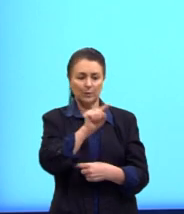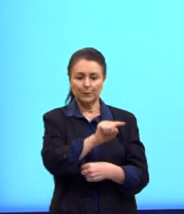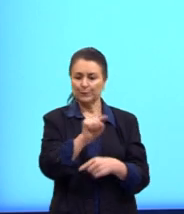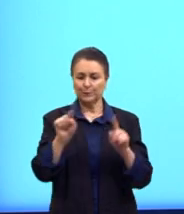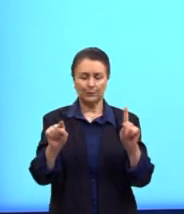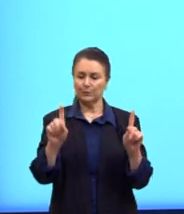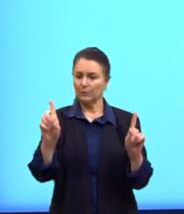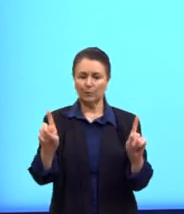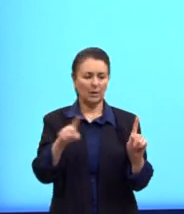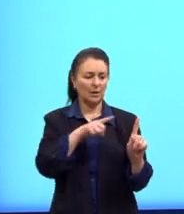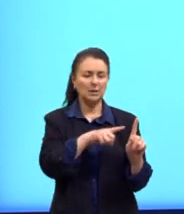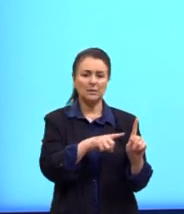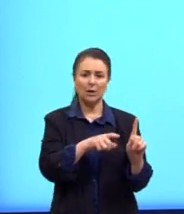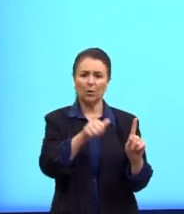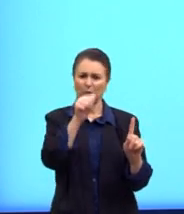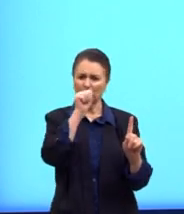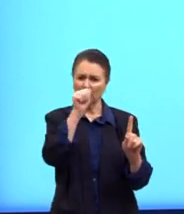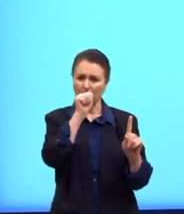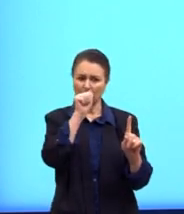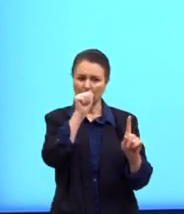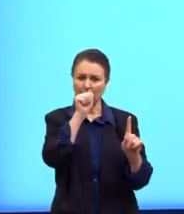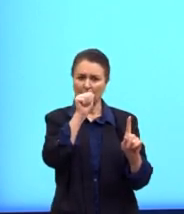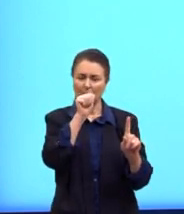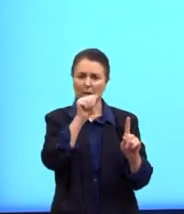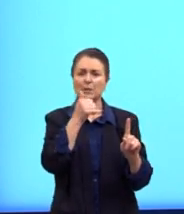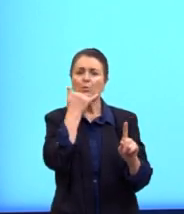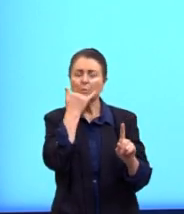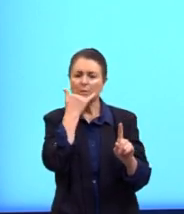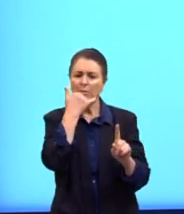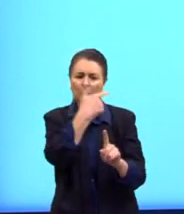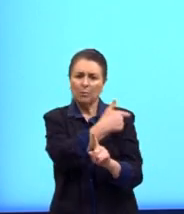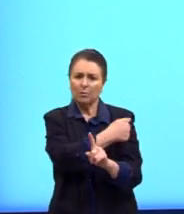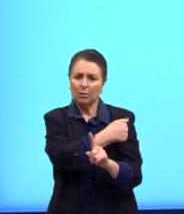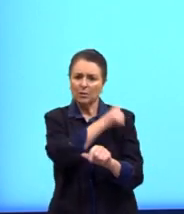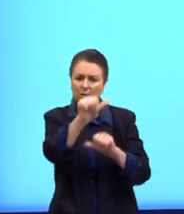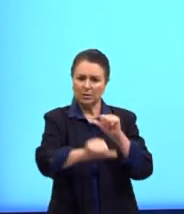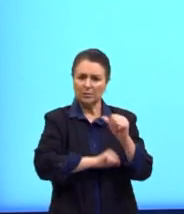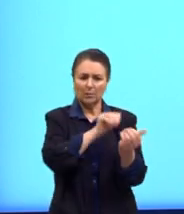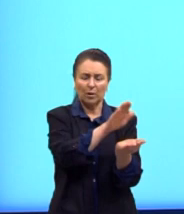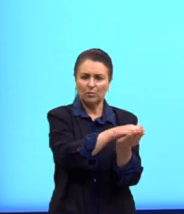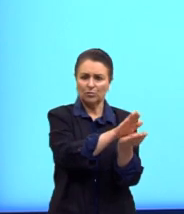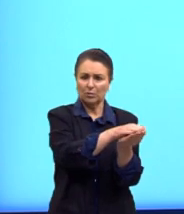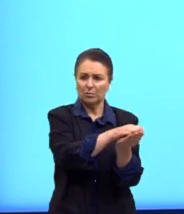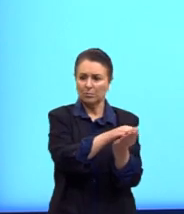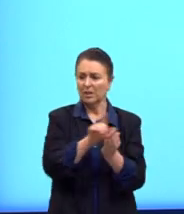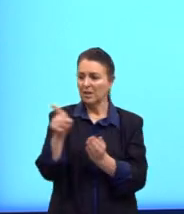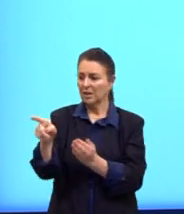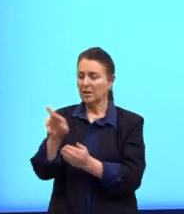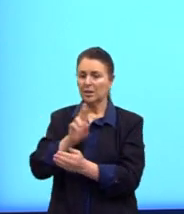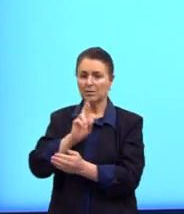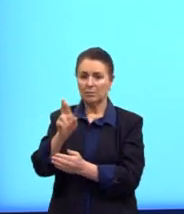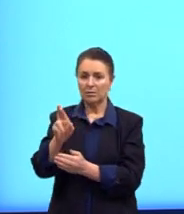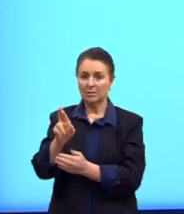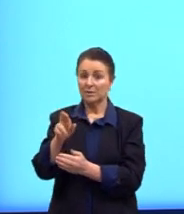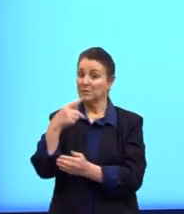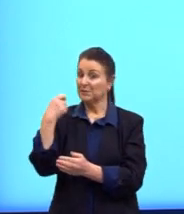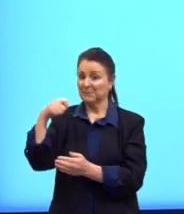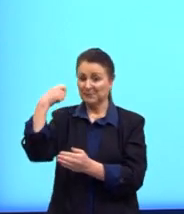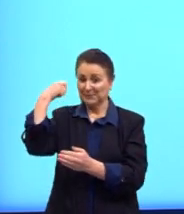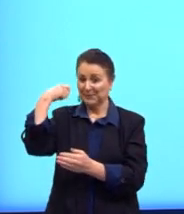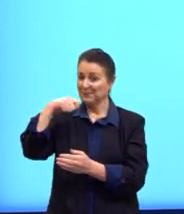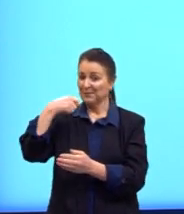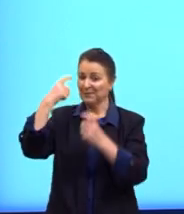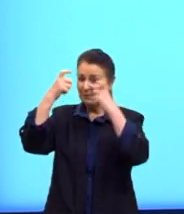diz e se eu tomar uma dose virar jacaré o segundo responde não se preocupe são duas doses